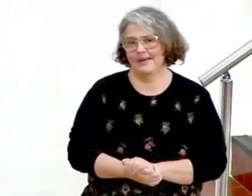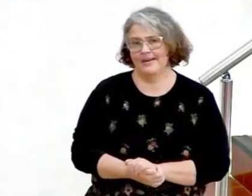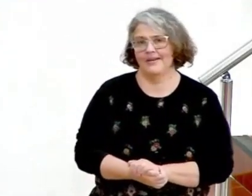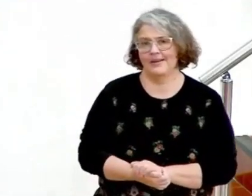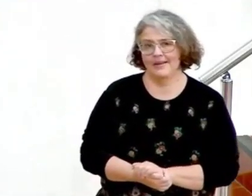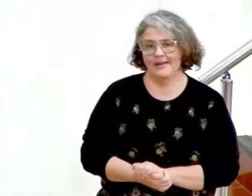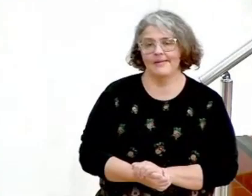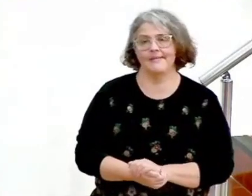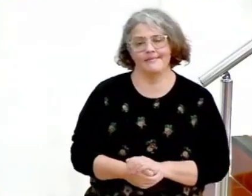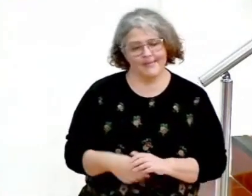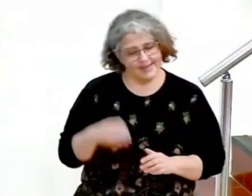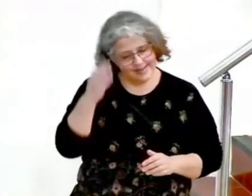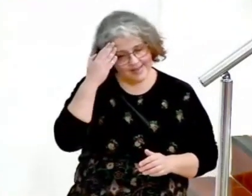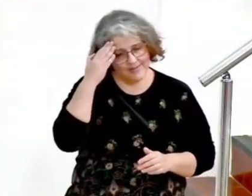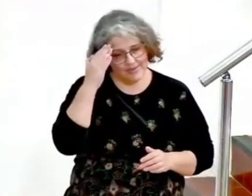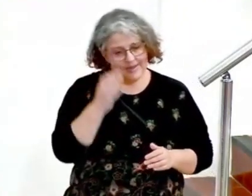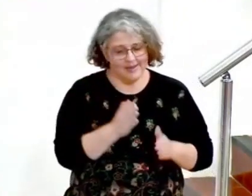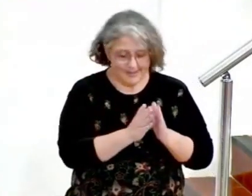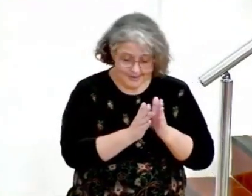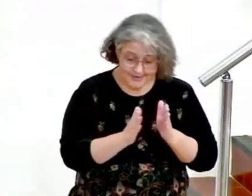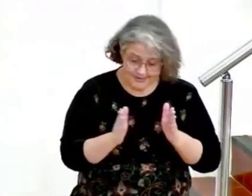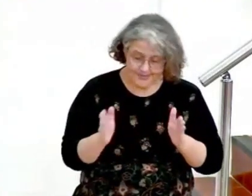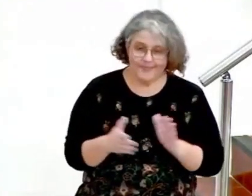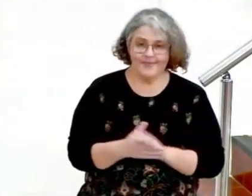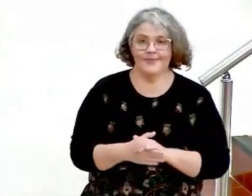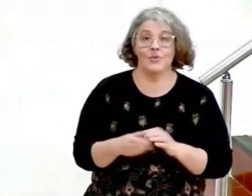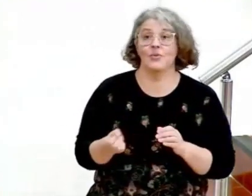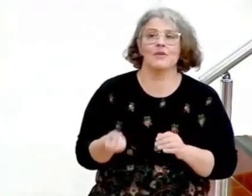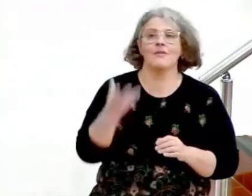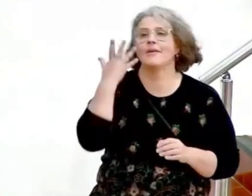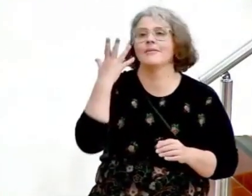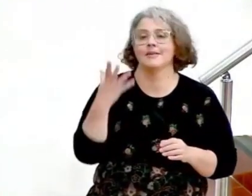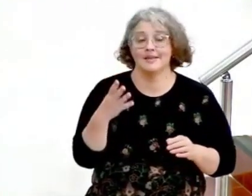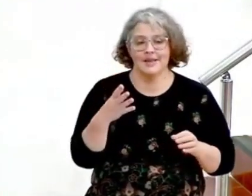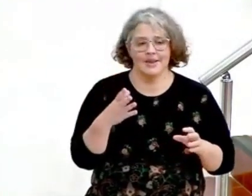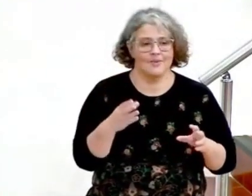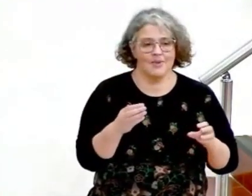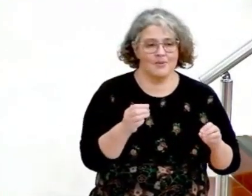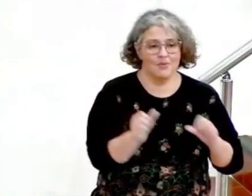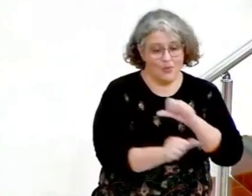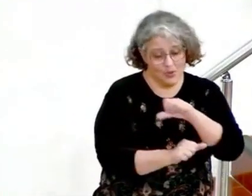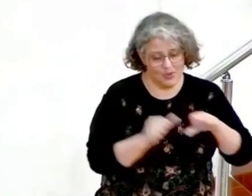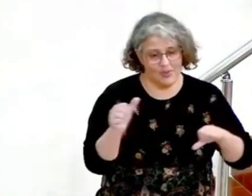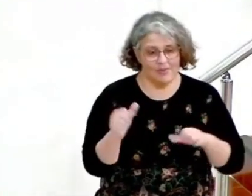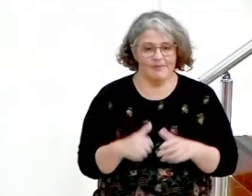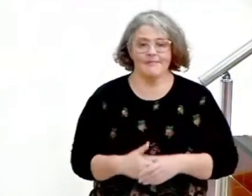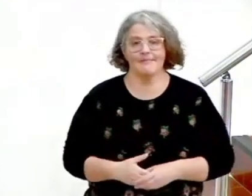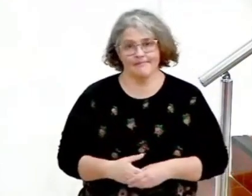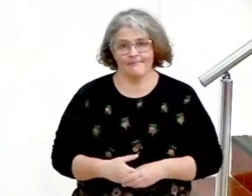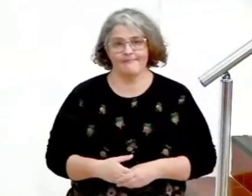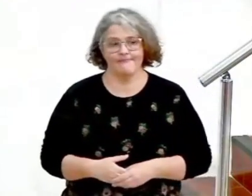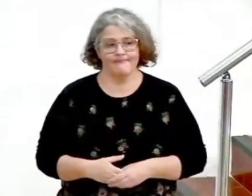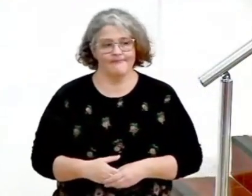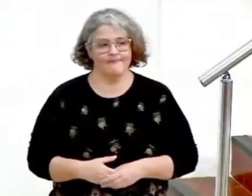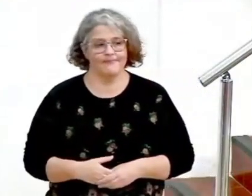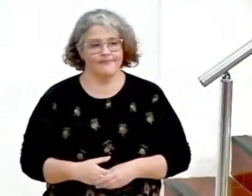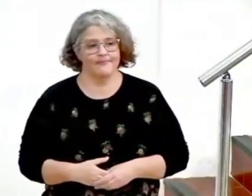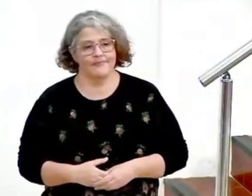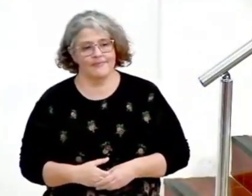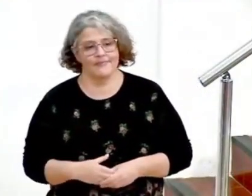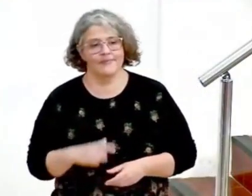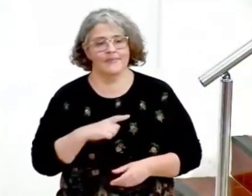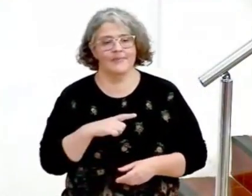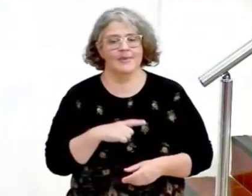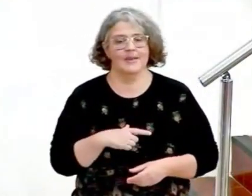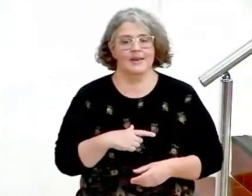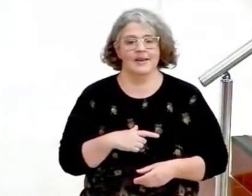fato vai ser, saindo de uma realidade para outra. O que nós vamos ver aqui é isso. É o quadro